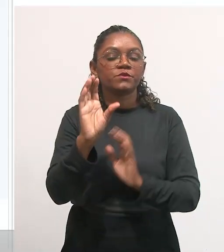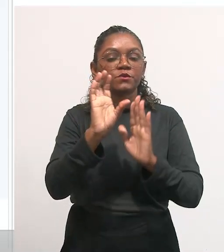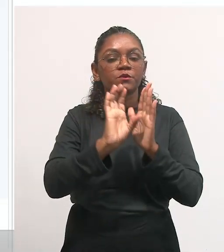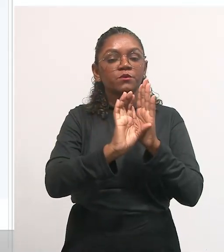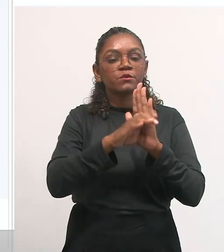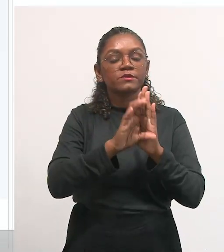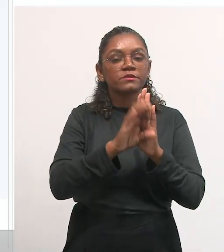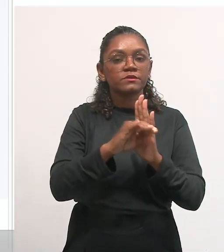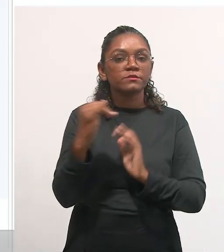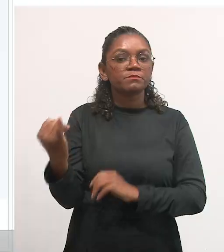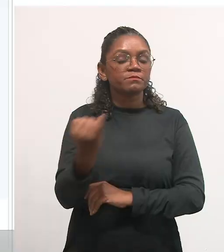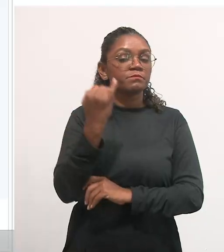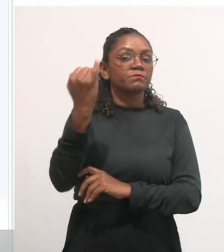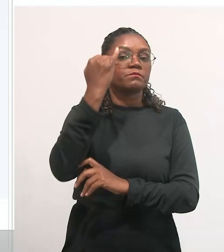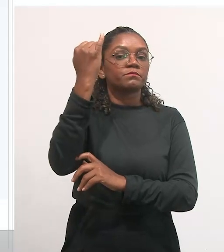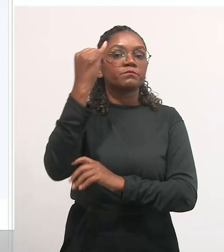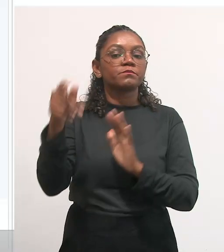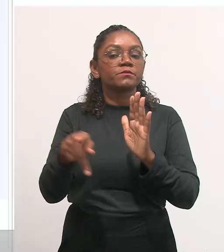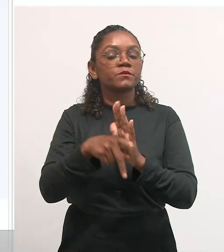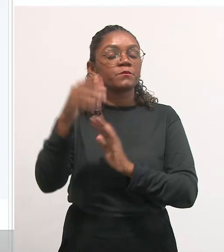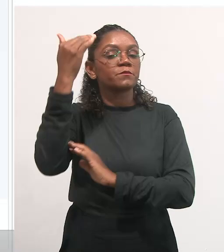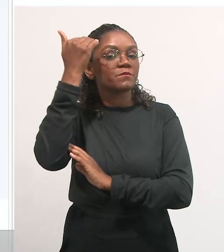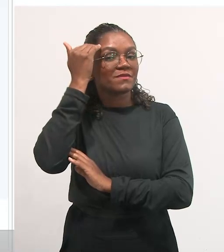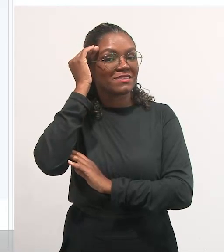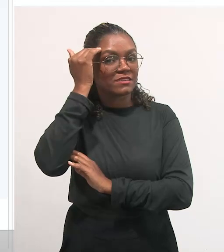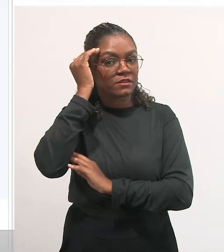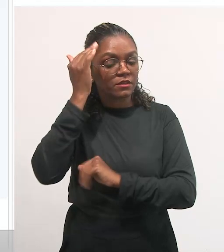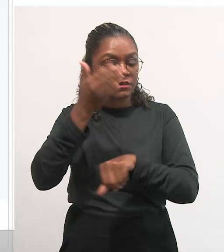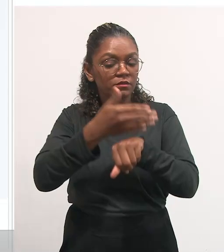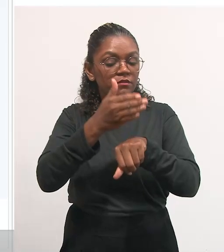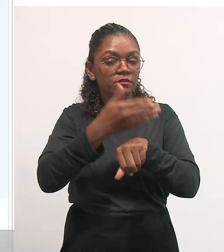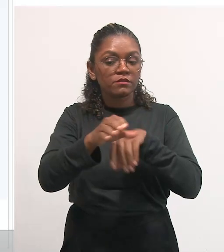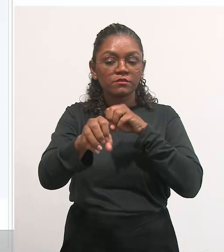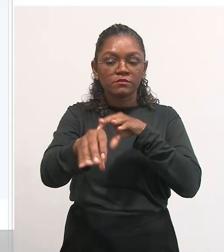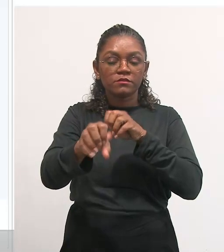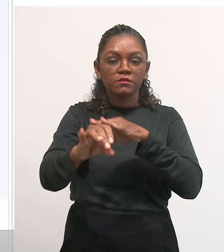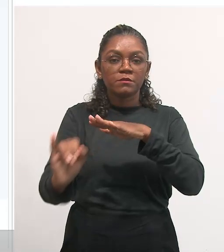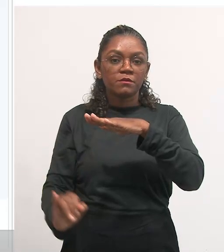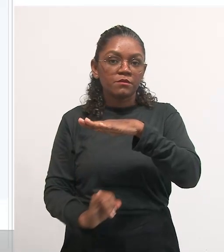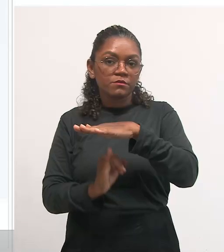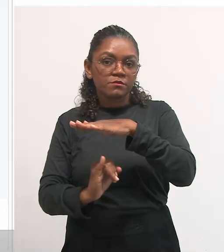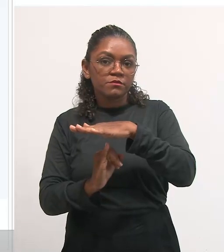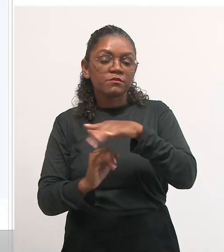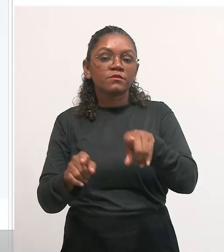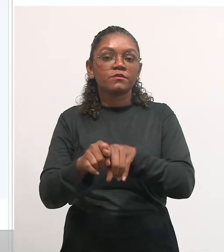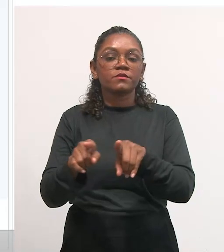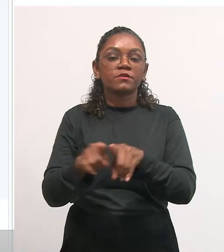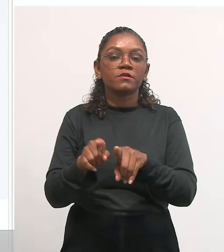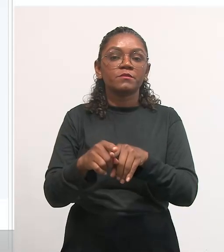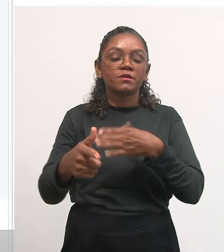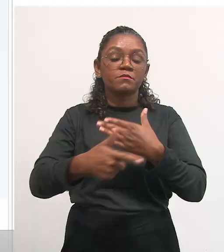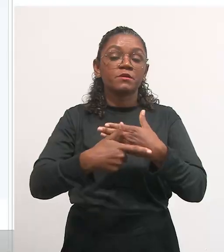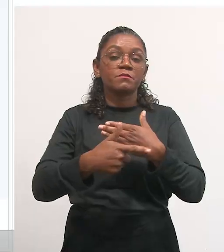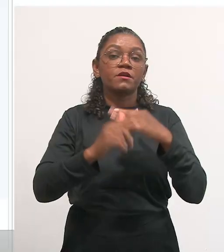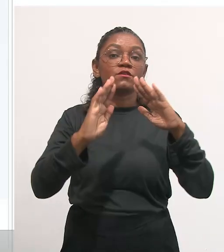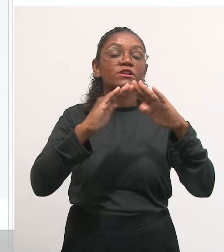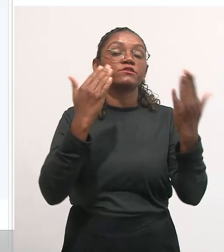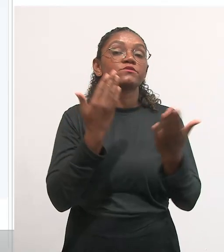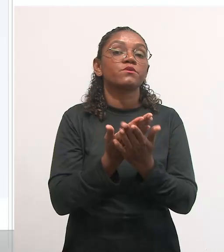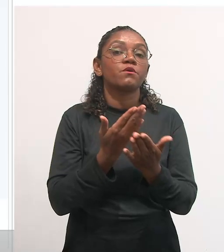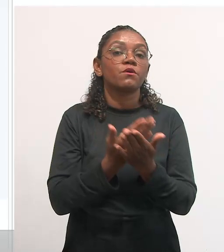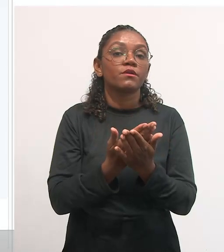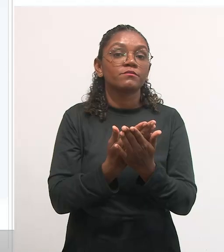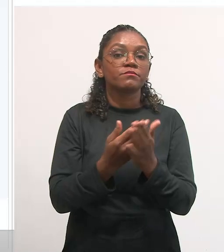essencial para compreender a prática educativa institucionalizada e as funções sociais da escola não